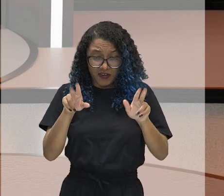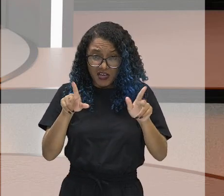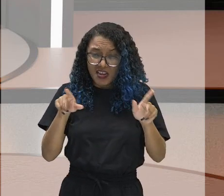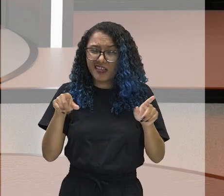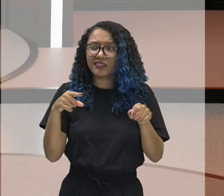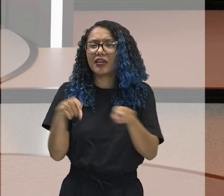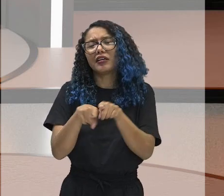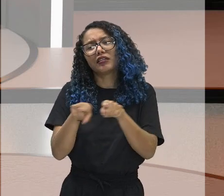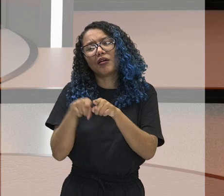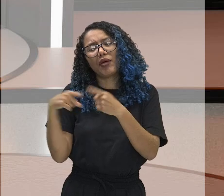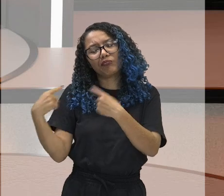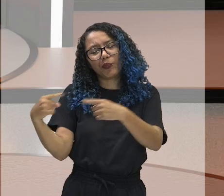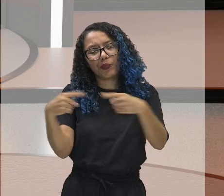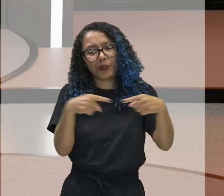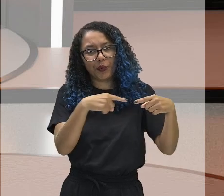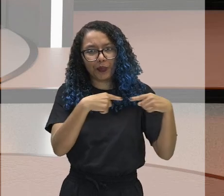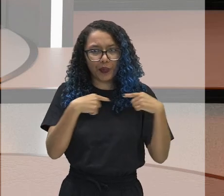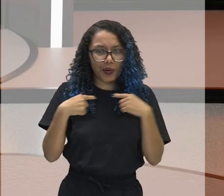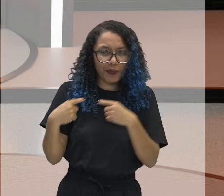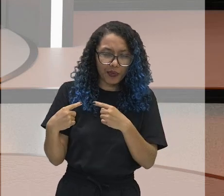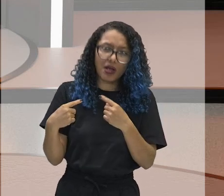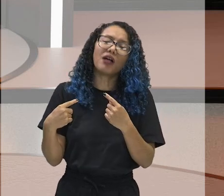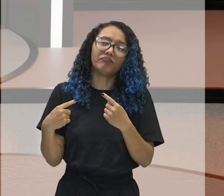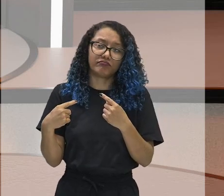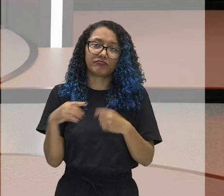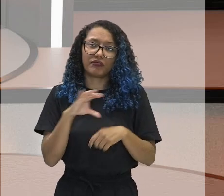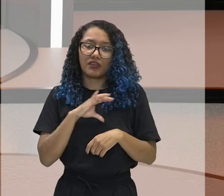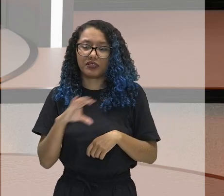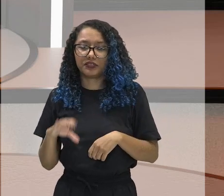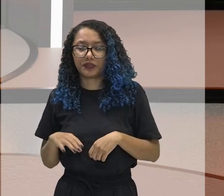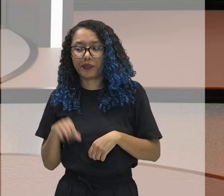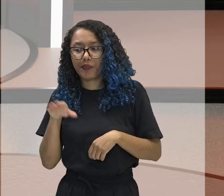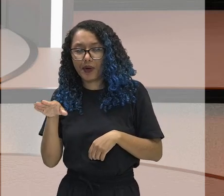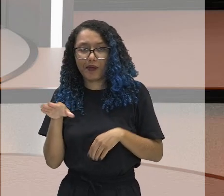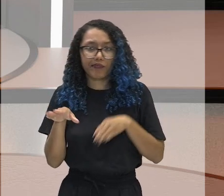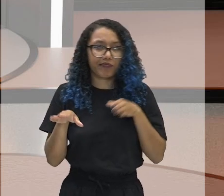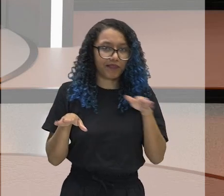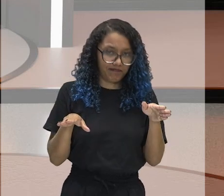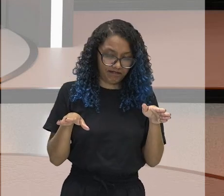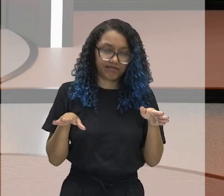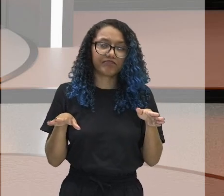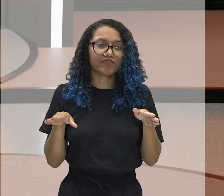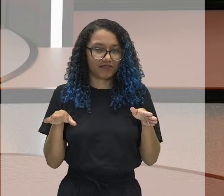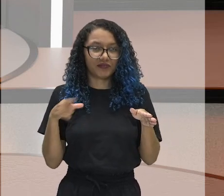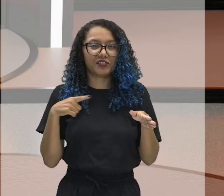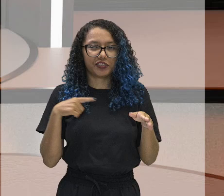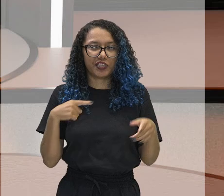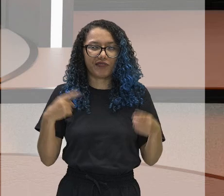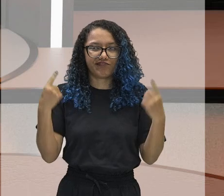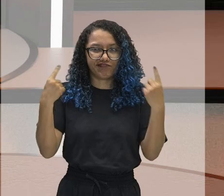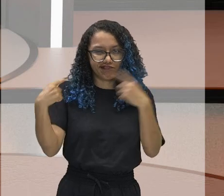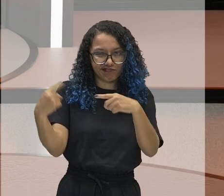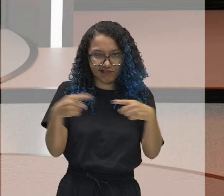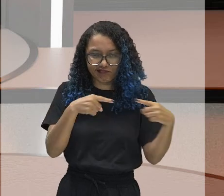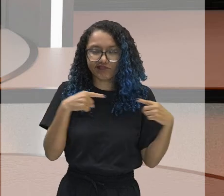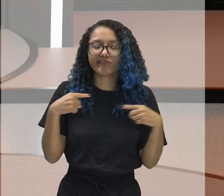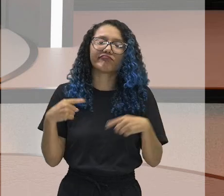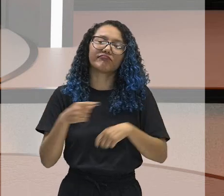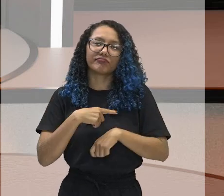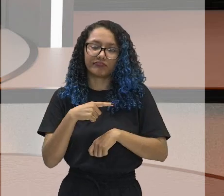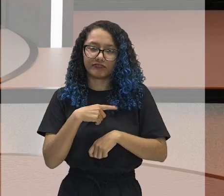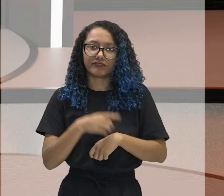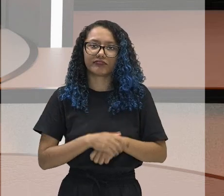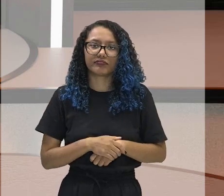embates entre os católicos, o cristianismo do Oriente e do Ocidente. Existia também a ideia do que